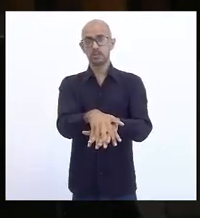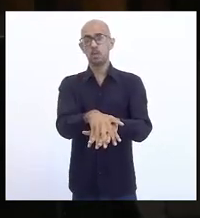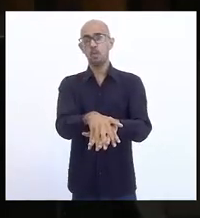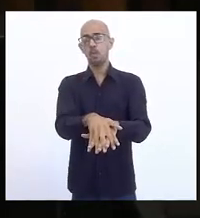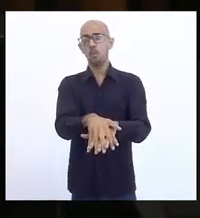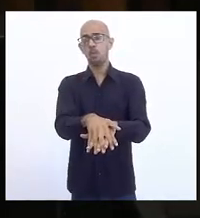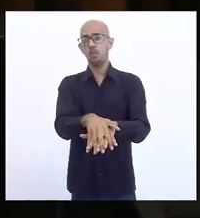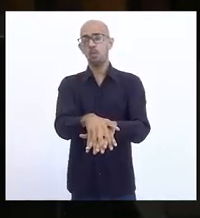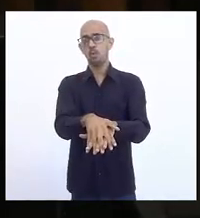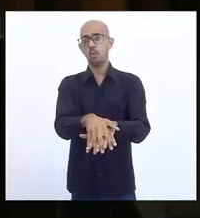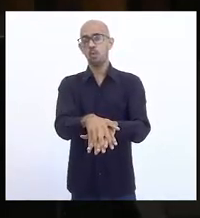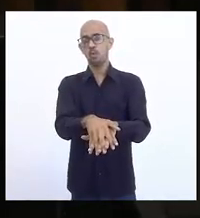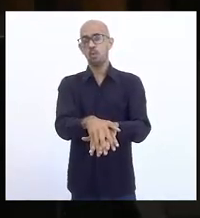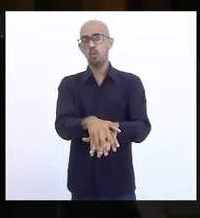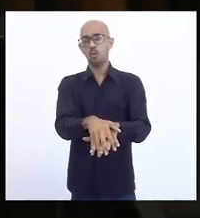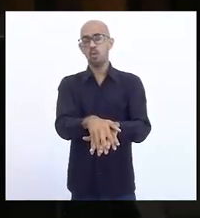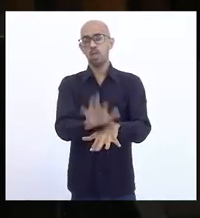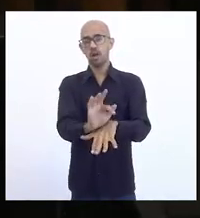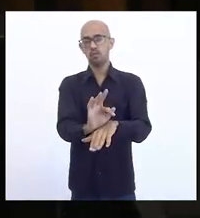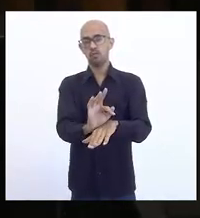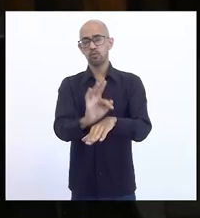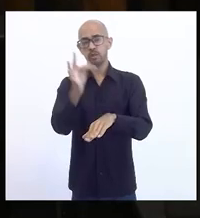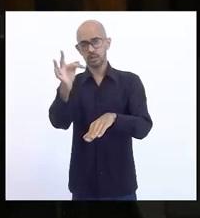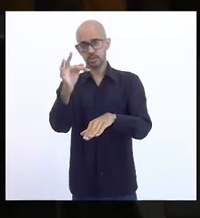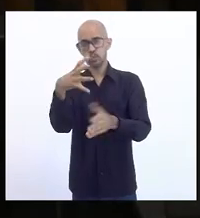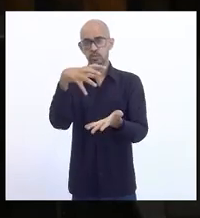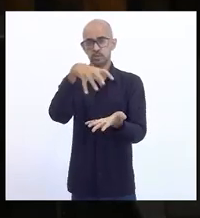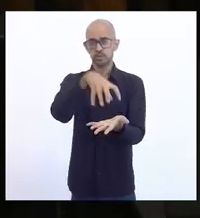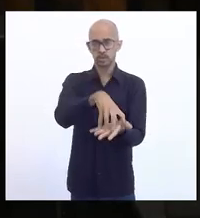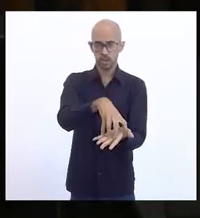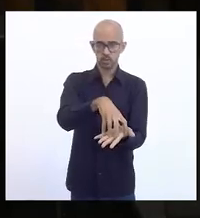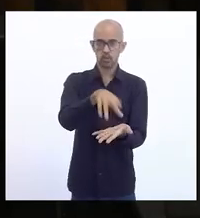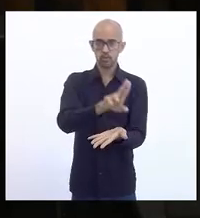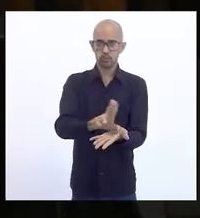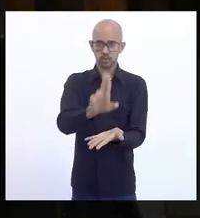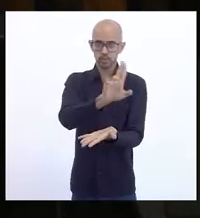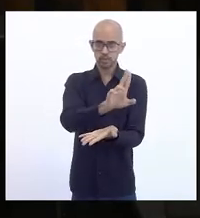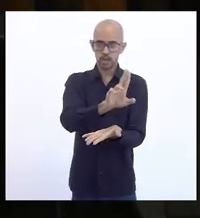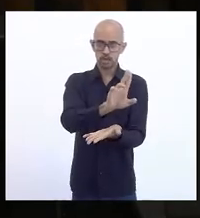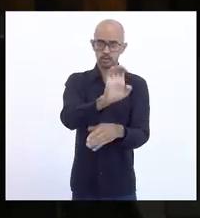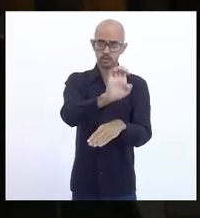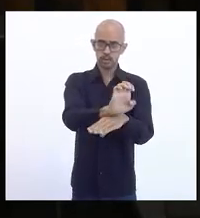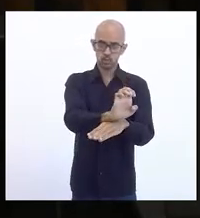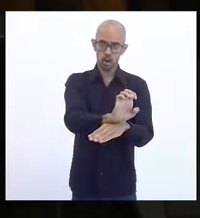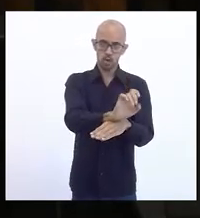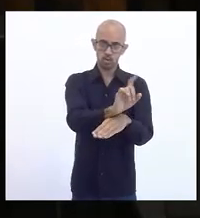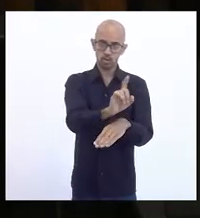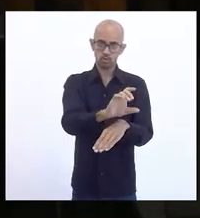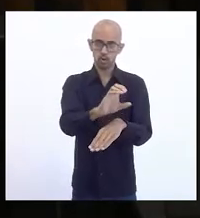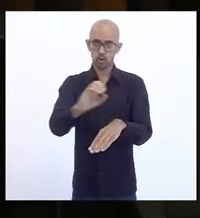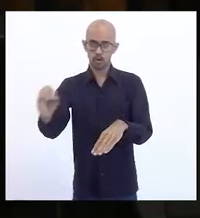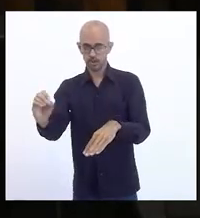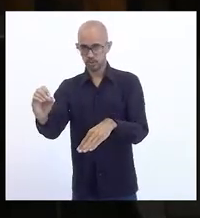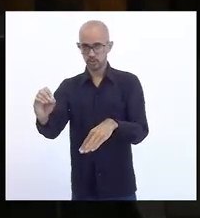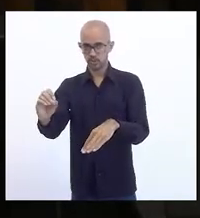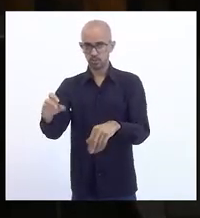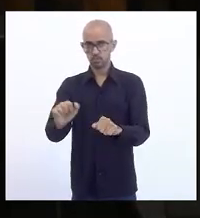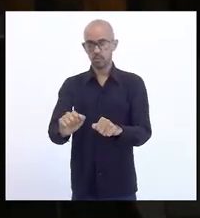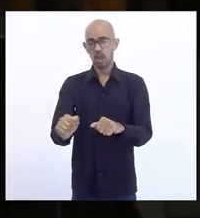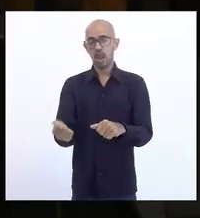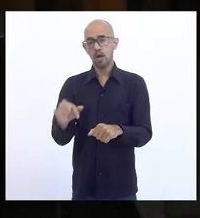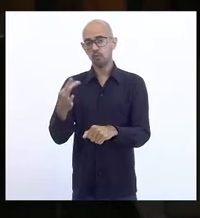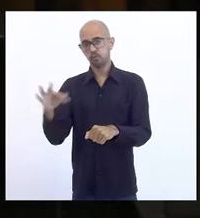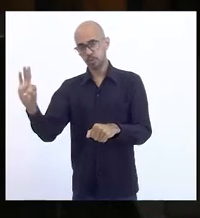da Fundação Centro Universitário Estadual da Zona Oeste pela Fundação